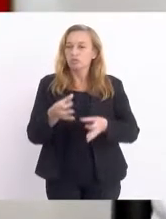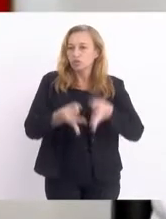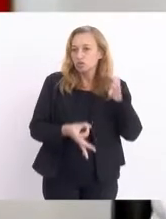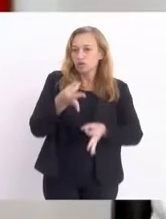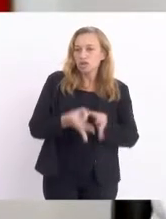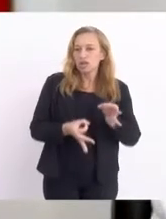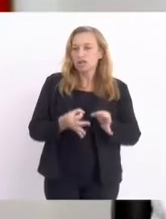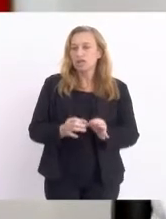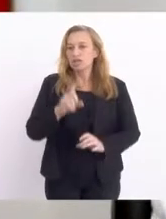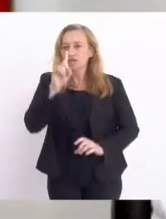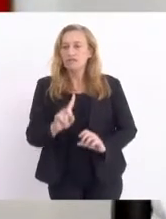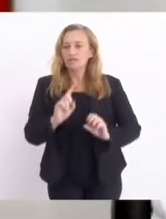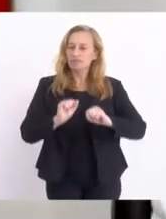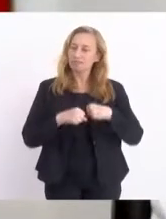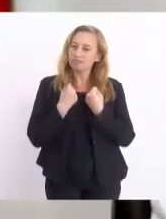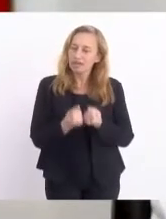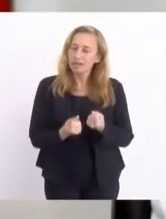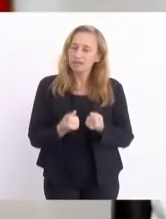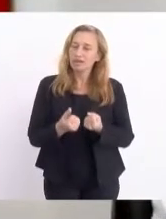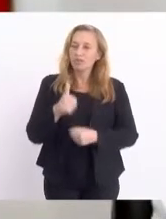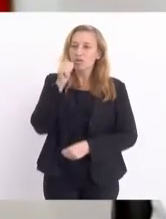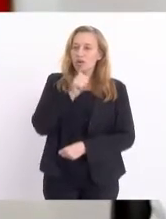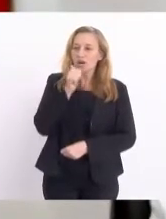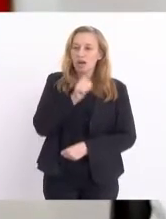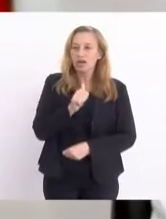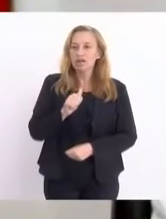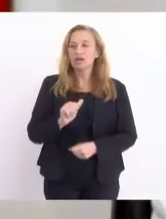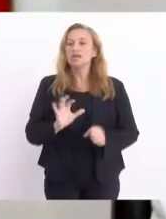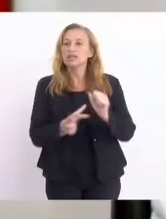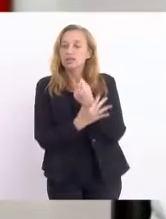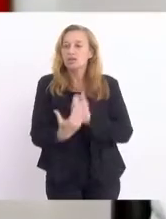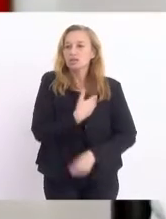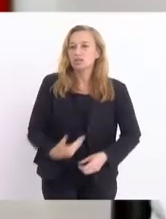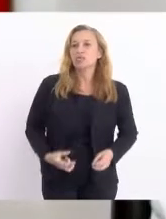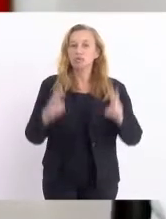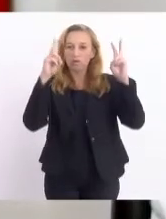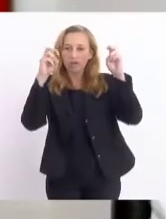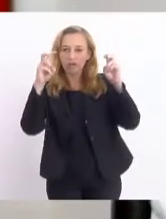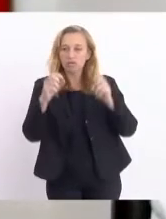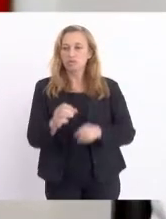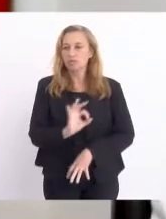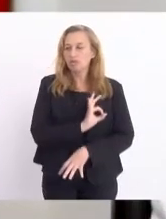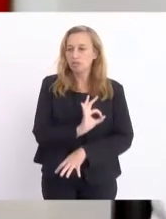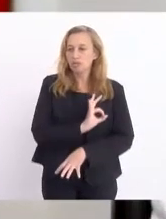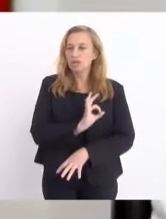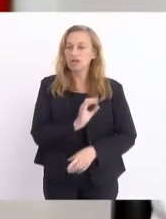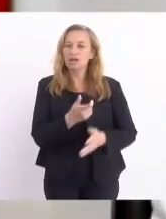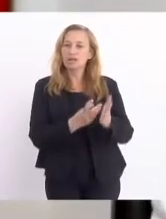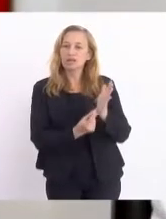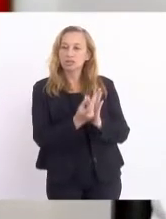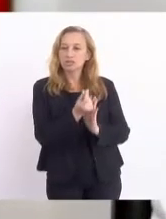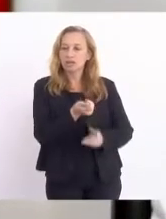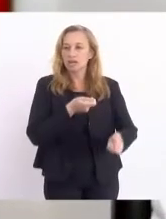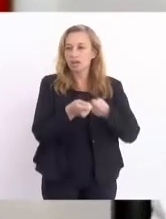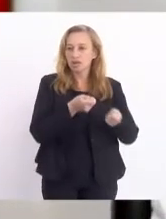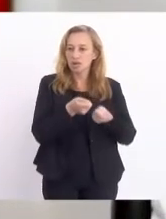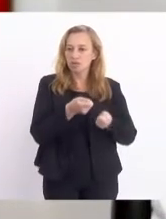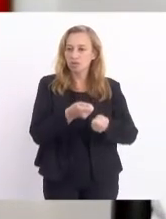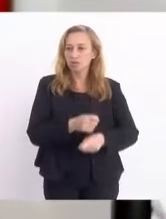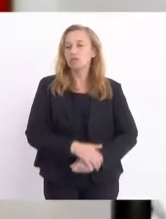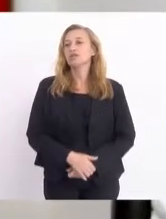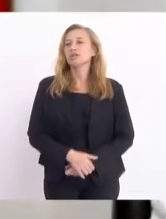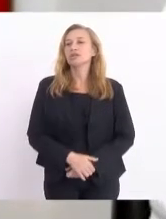Direitos da Mulher, da Pessoa com Deficiência, de Segurança Pública e Assuntos de Polícia e de Orçamento, Fiscalização Financeira